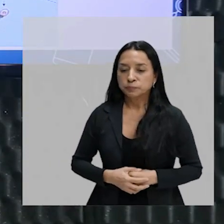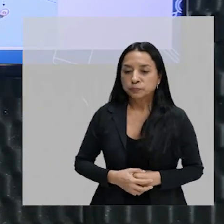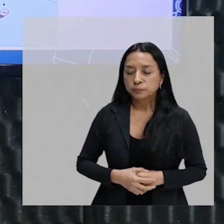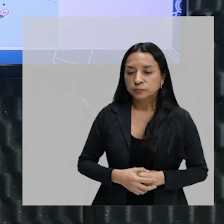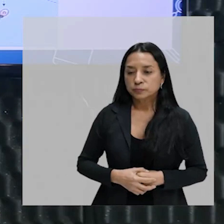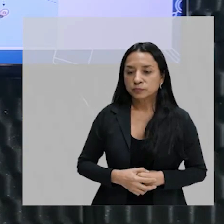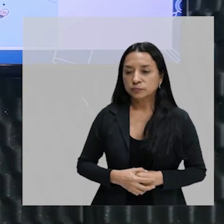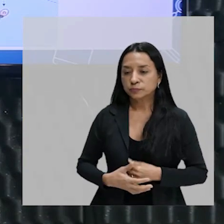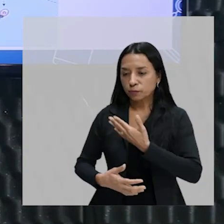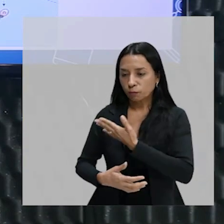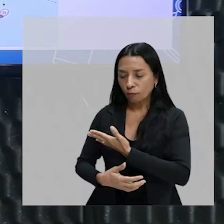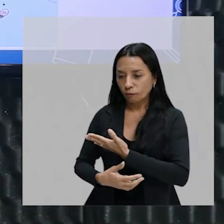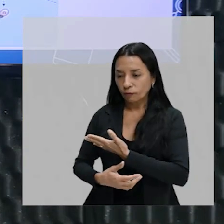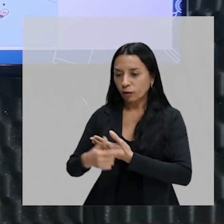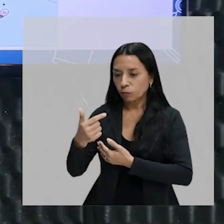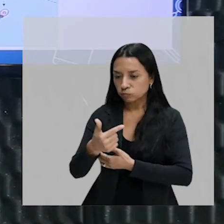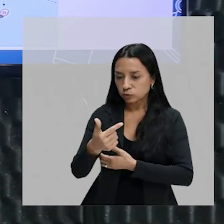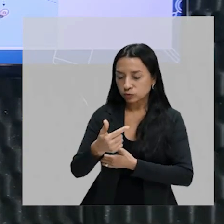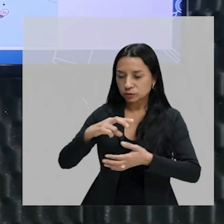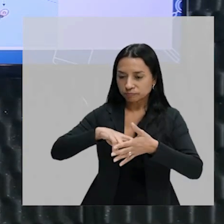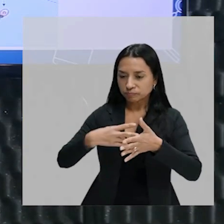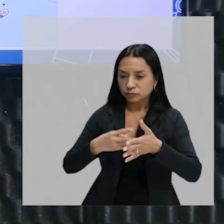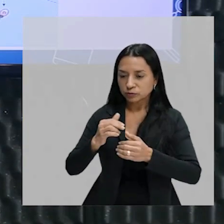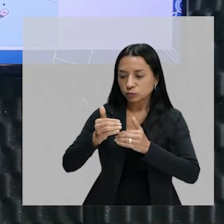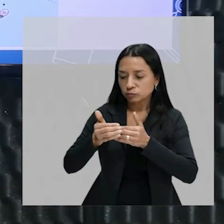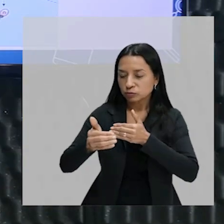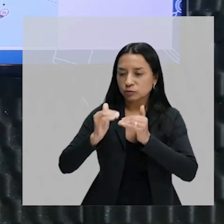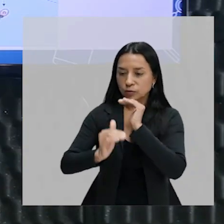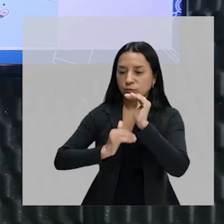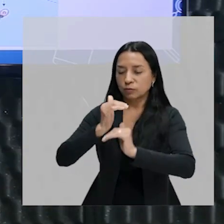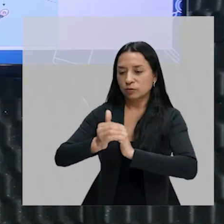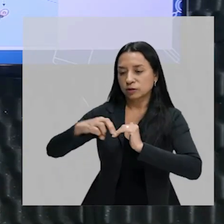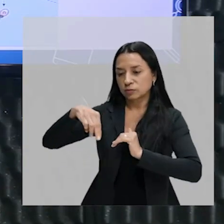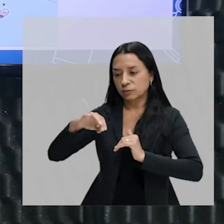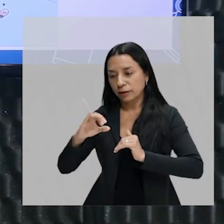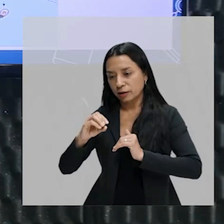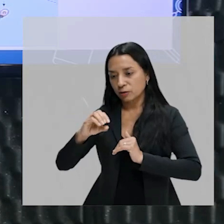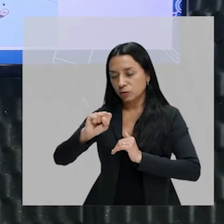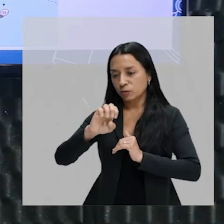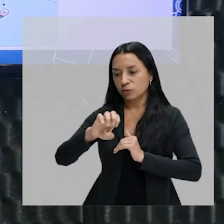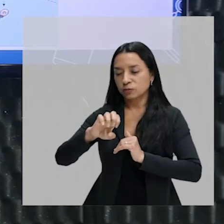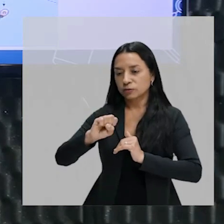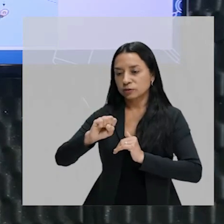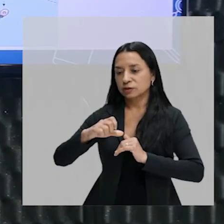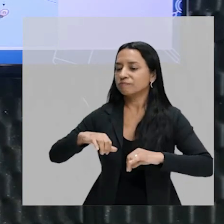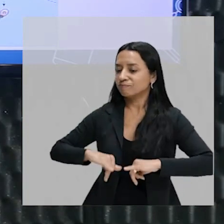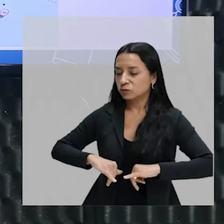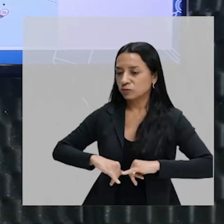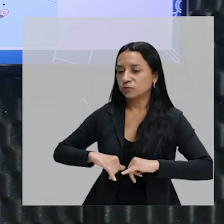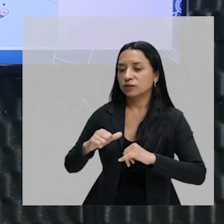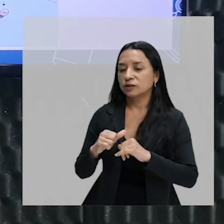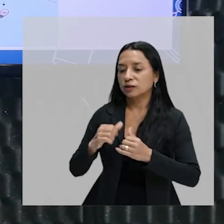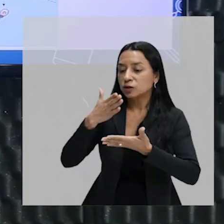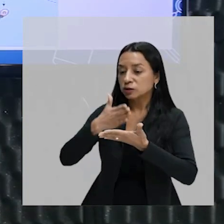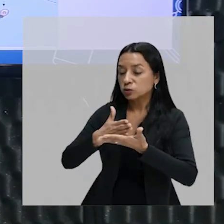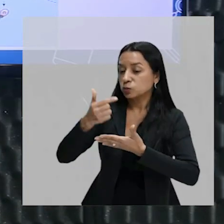e esses espermatocócitos dois eles durante o processo de meiose vão sofrer uma segunda divisão